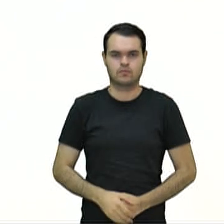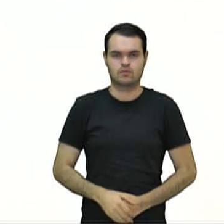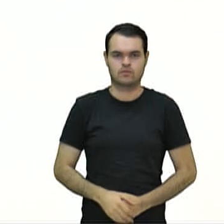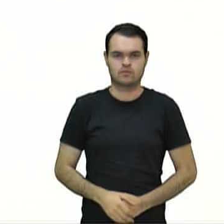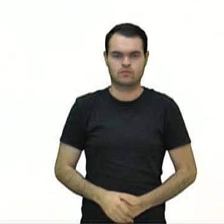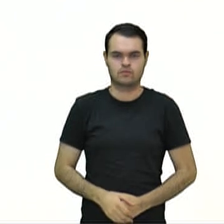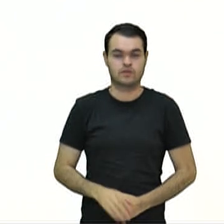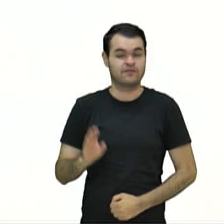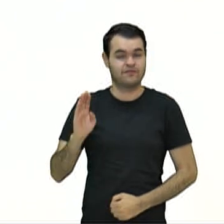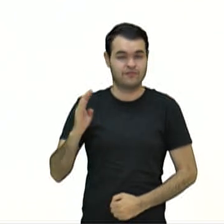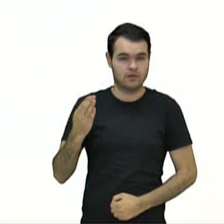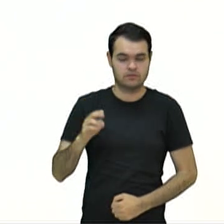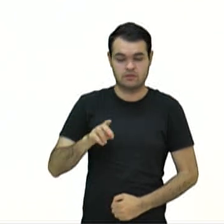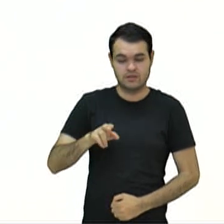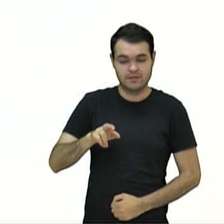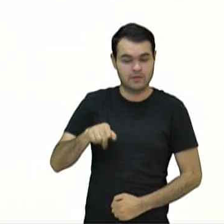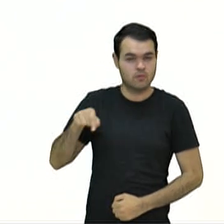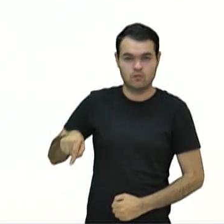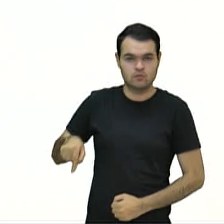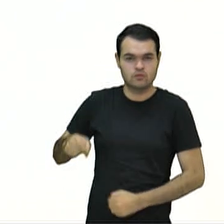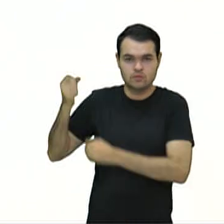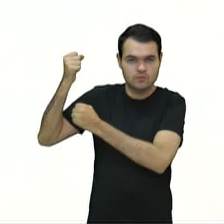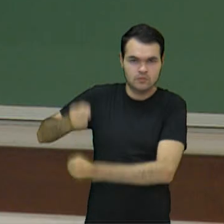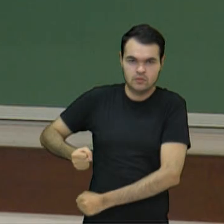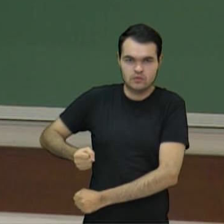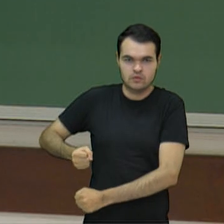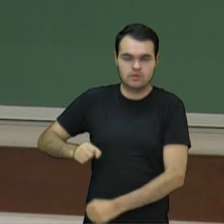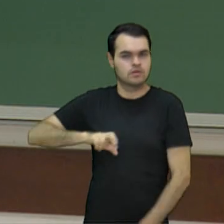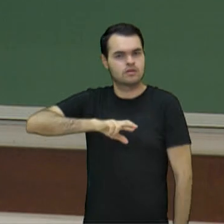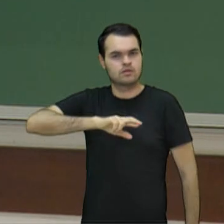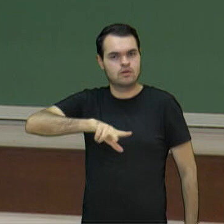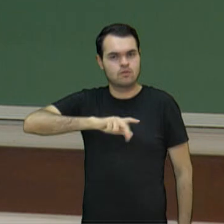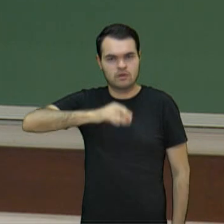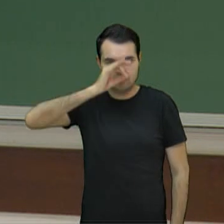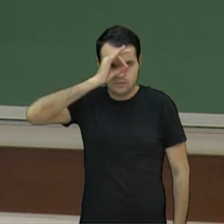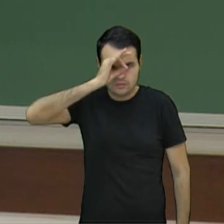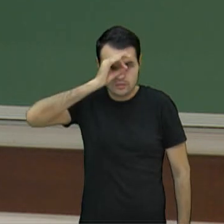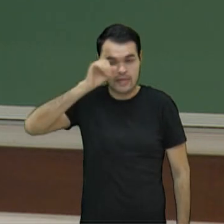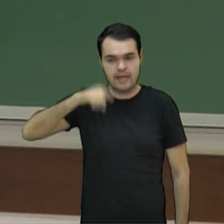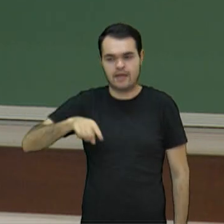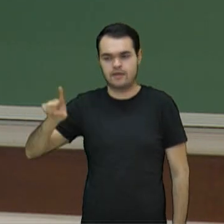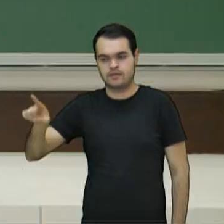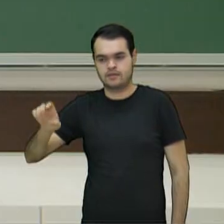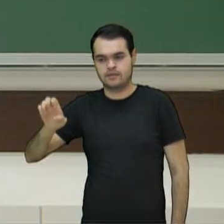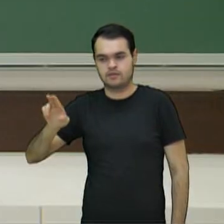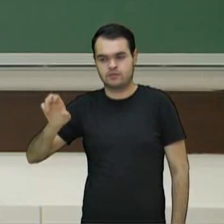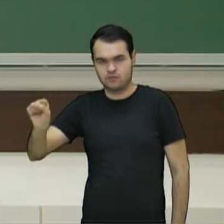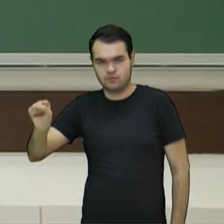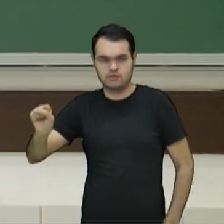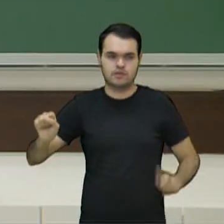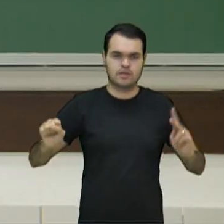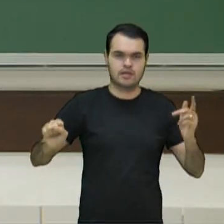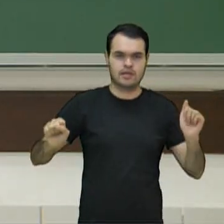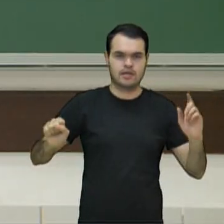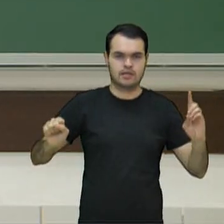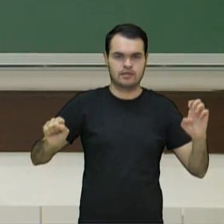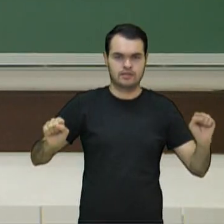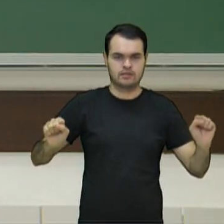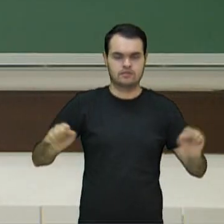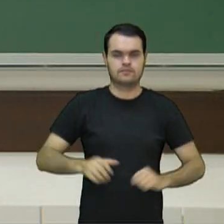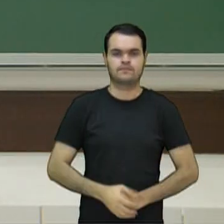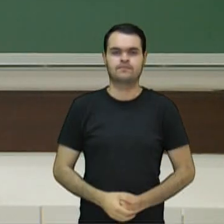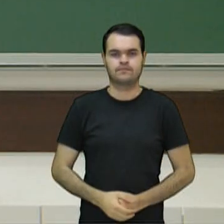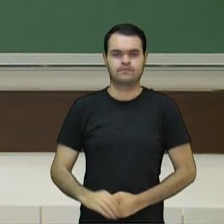it's false. Por quê? Porque os irmãos de Poseidon eram Zeus e Hades. Zeus e Hades. His